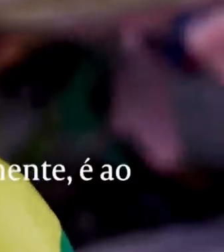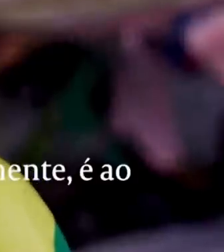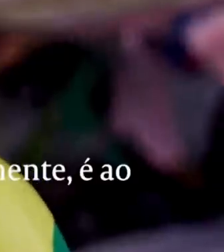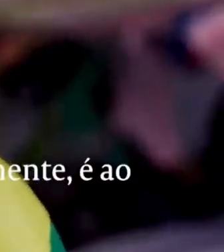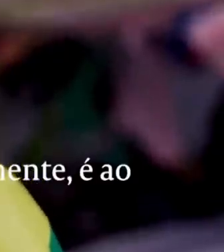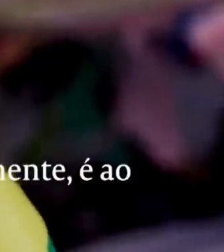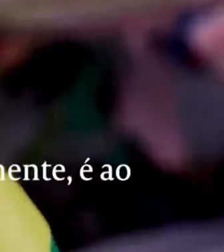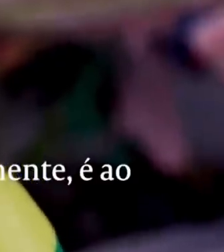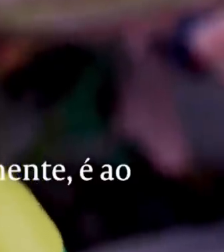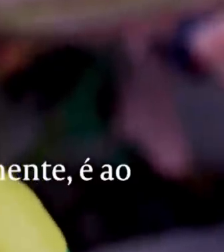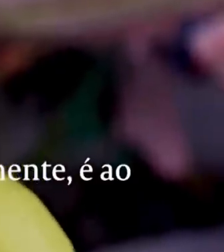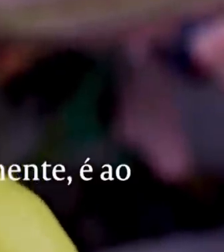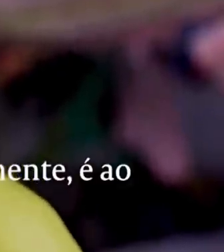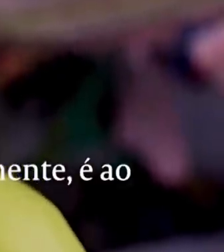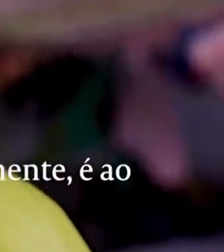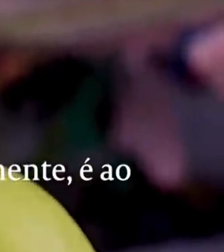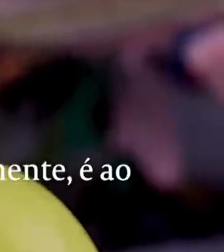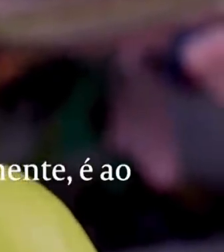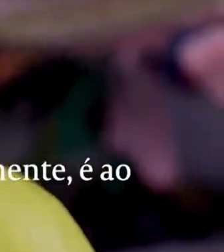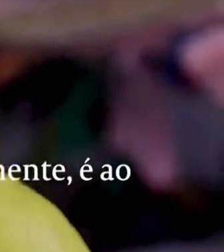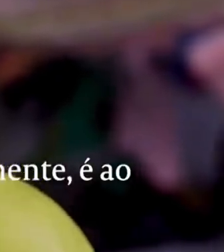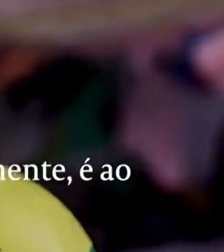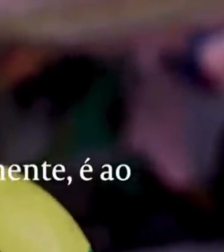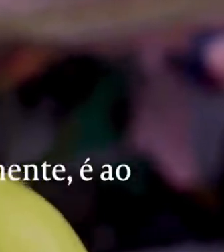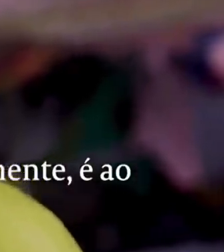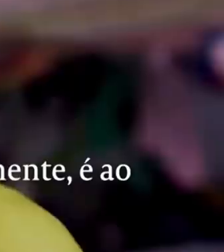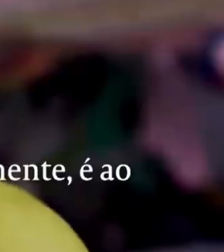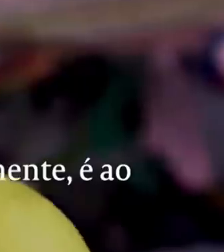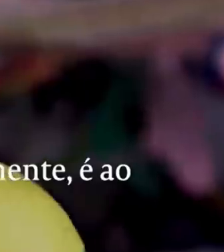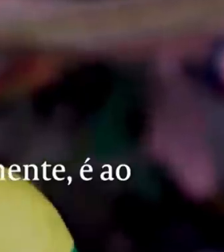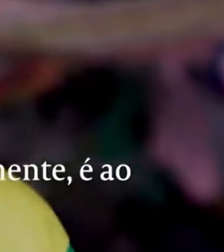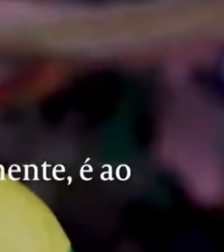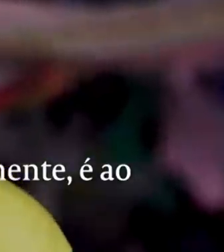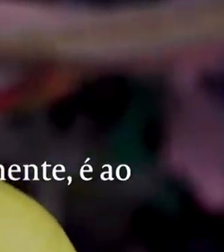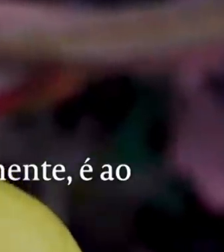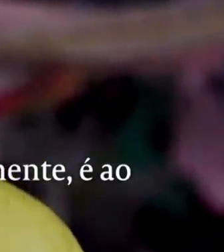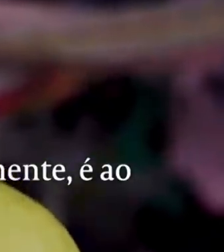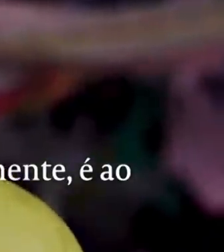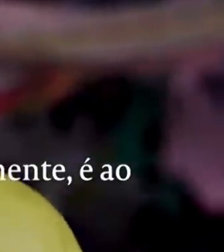ele não acha que a grécia desde tabela